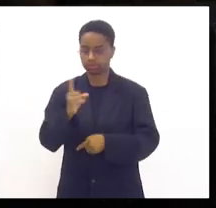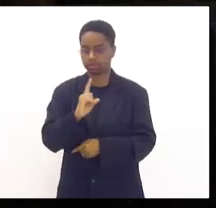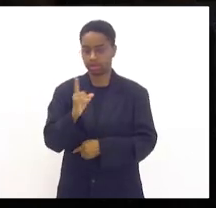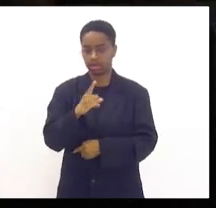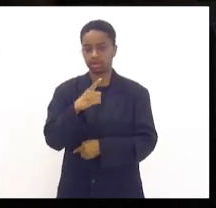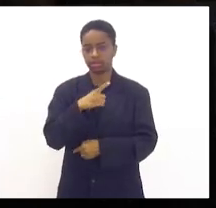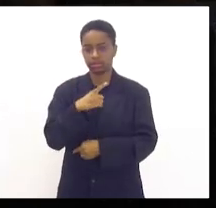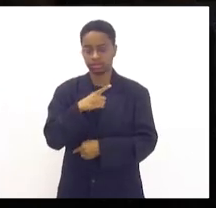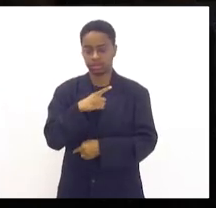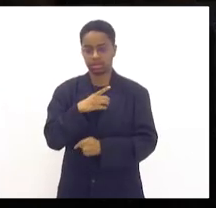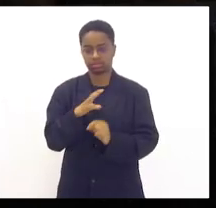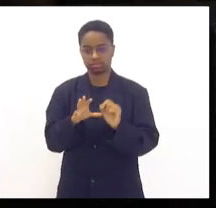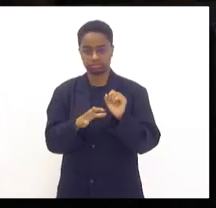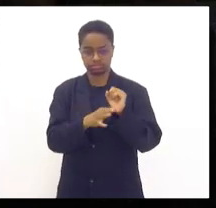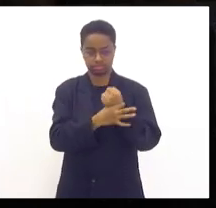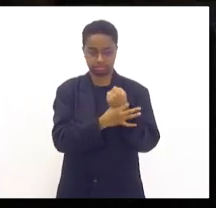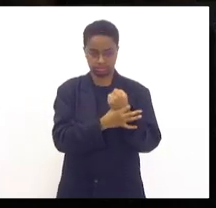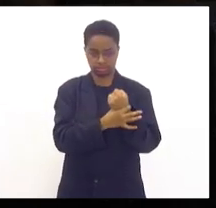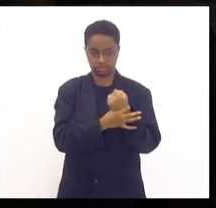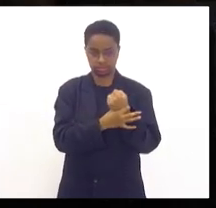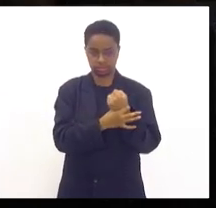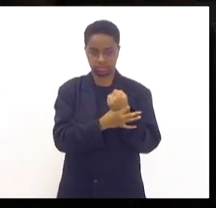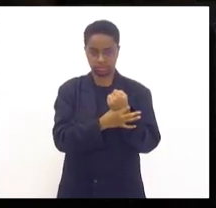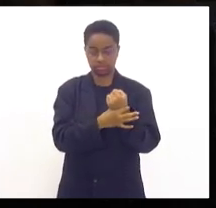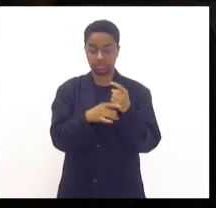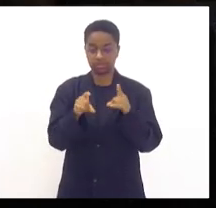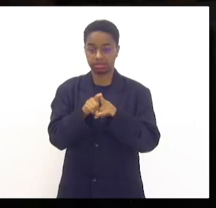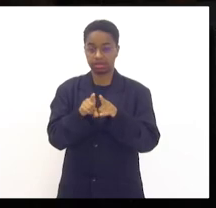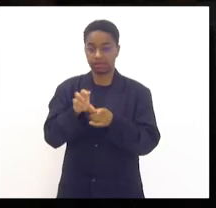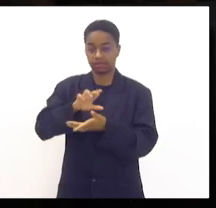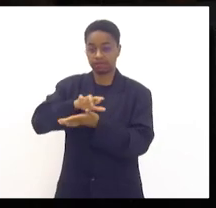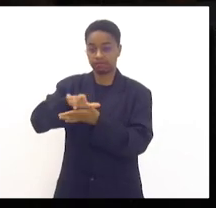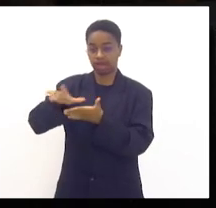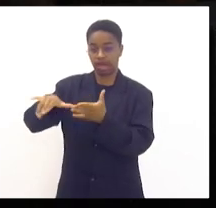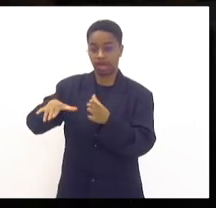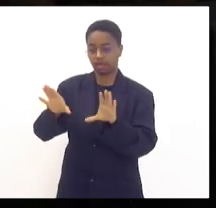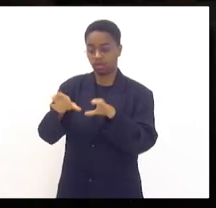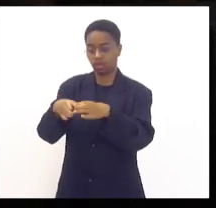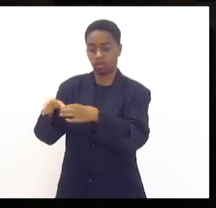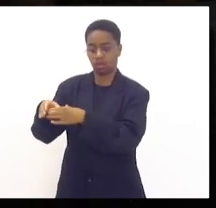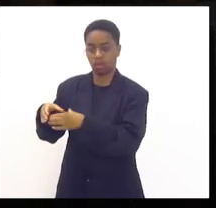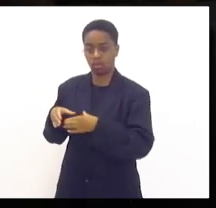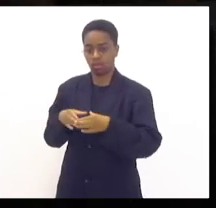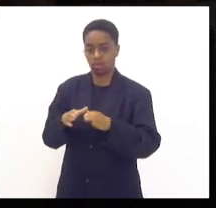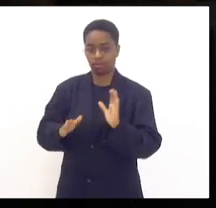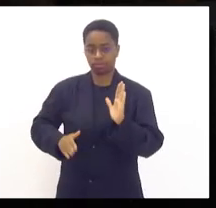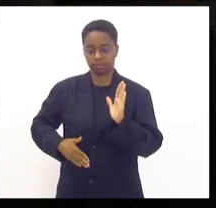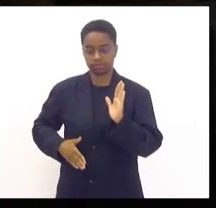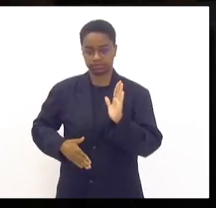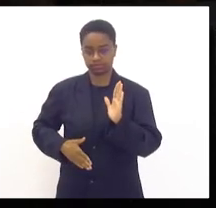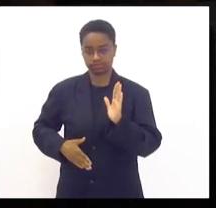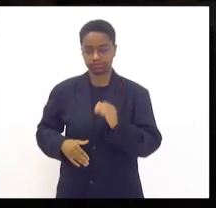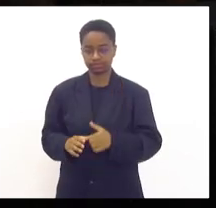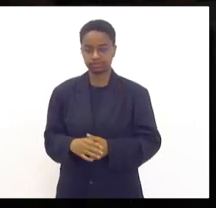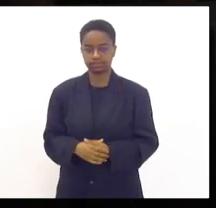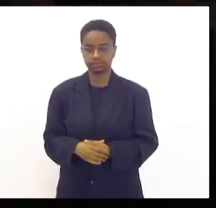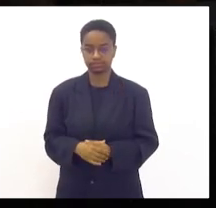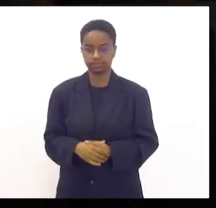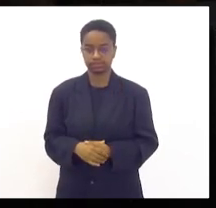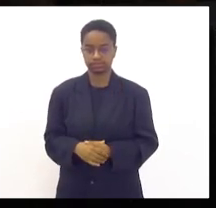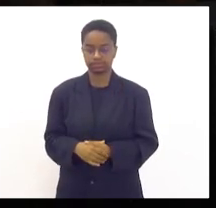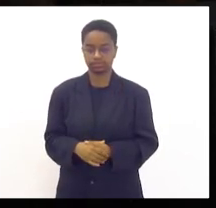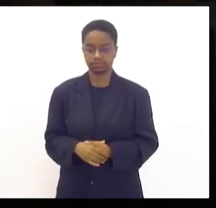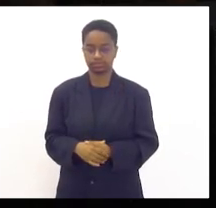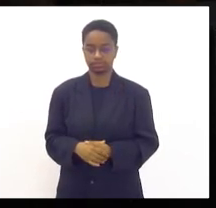as forças da segurança e múltiplas facções e organizações criminosas